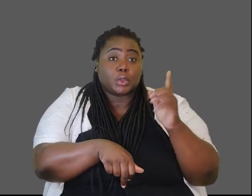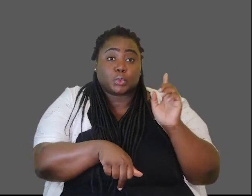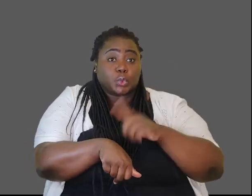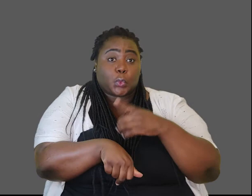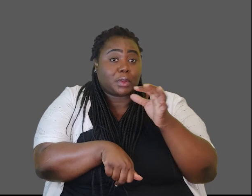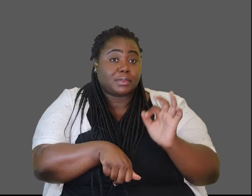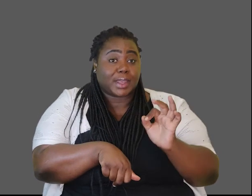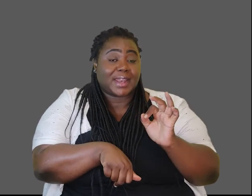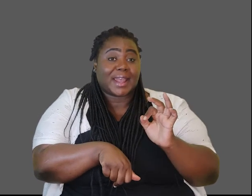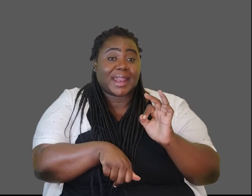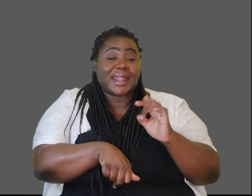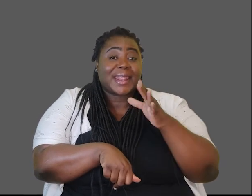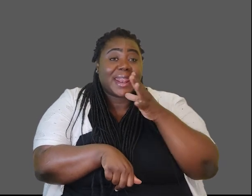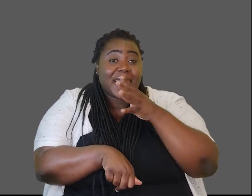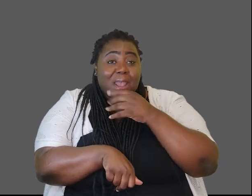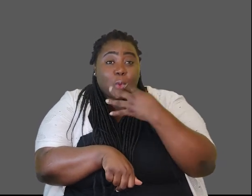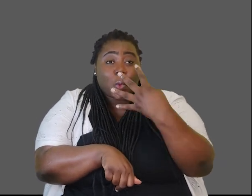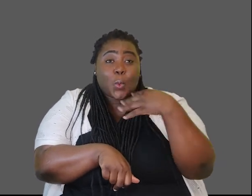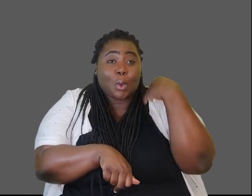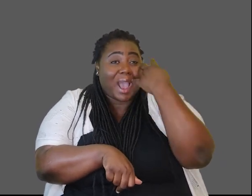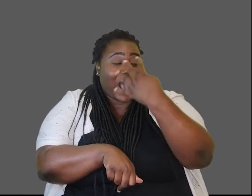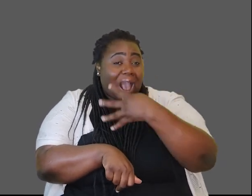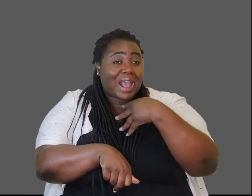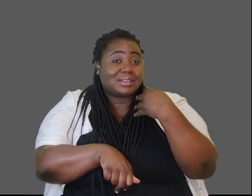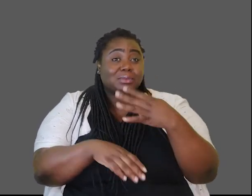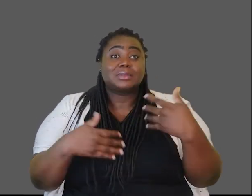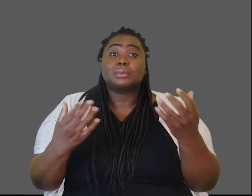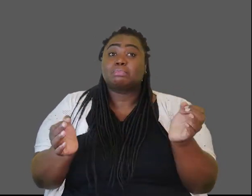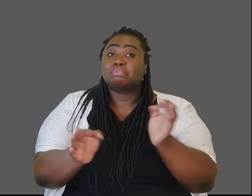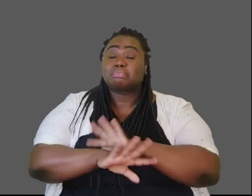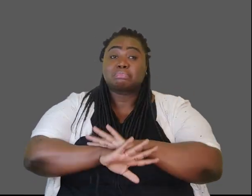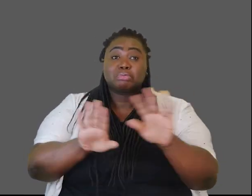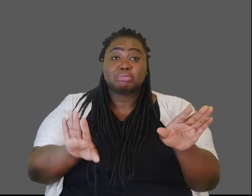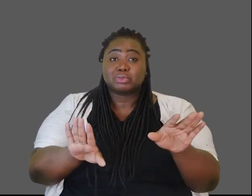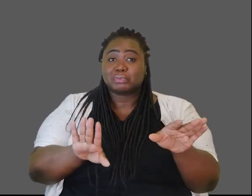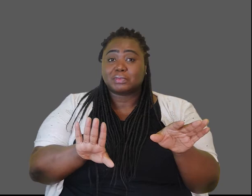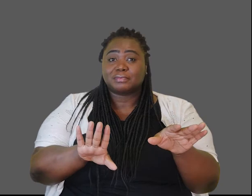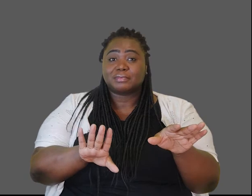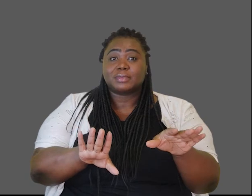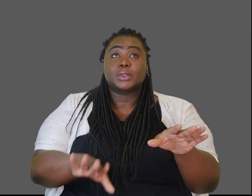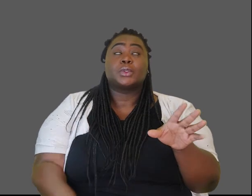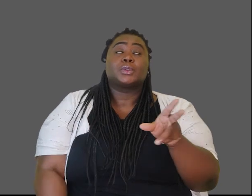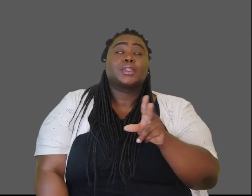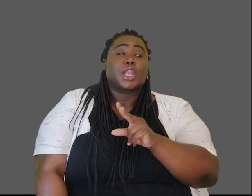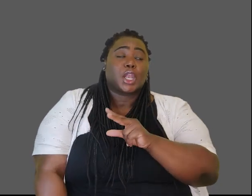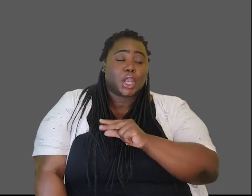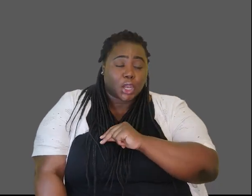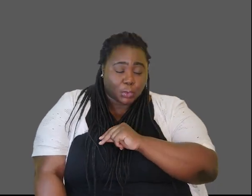previsto. Demorou-se mais 4 horas e acabou-se tudo. Gente,